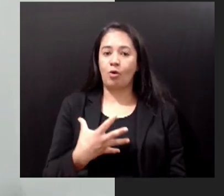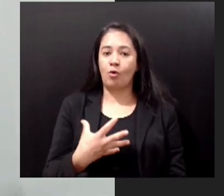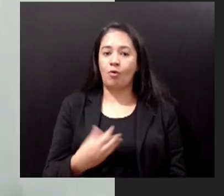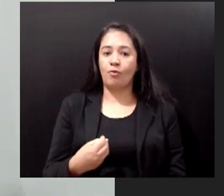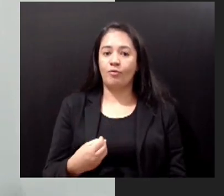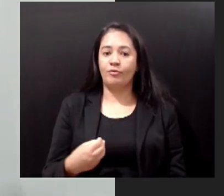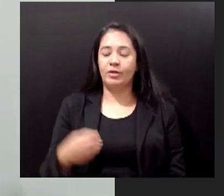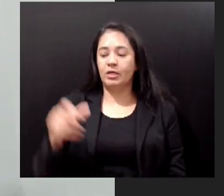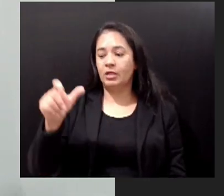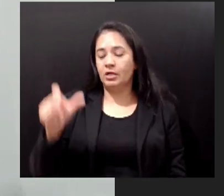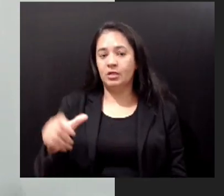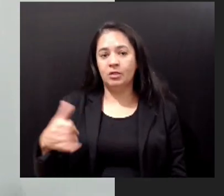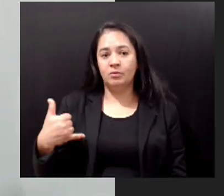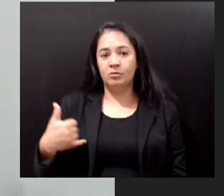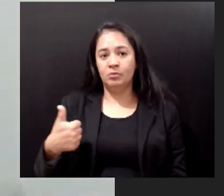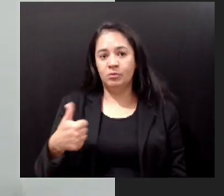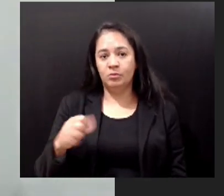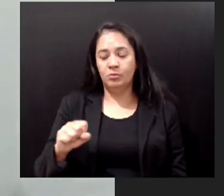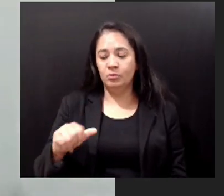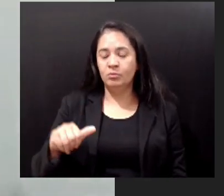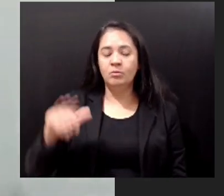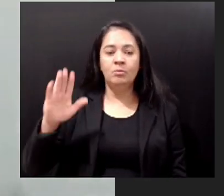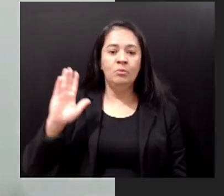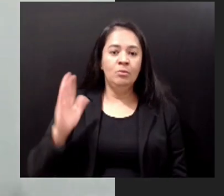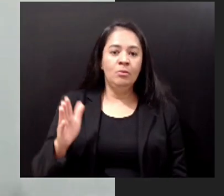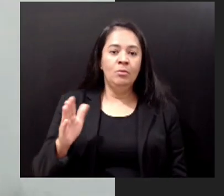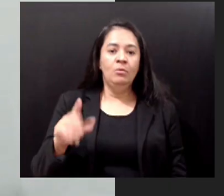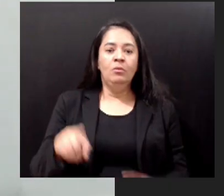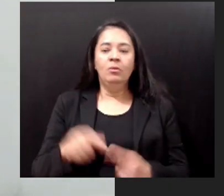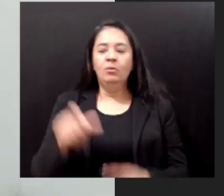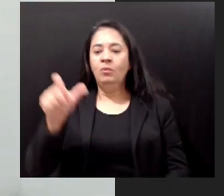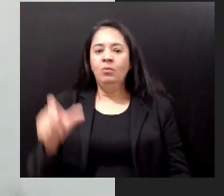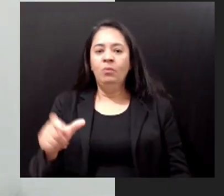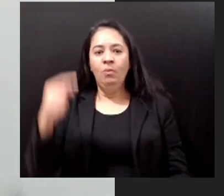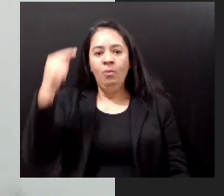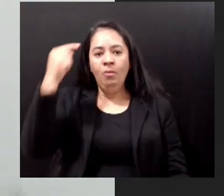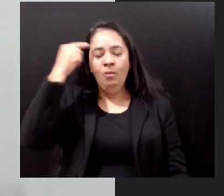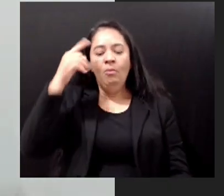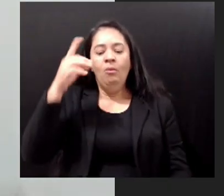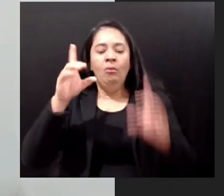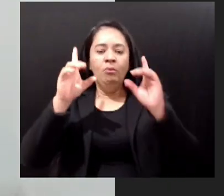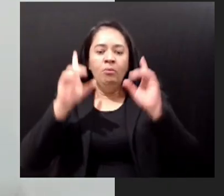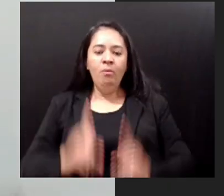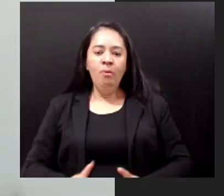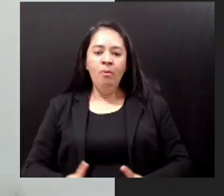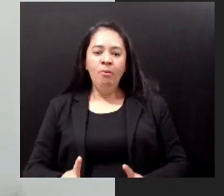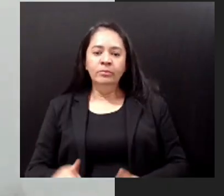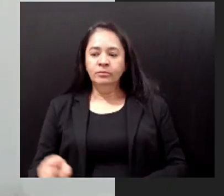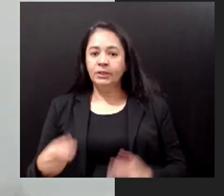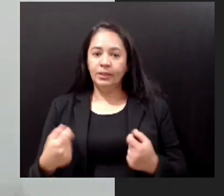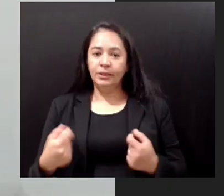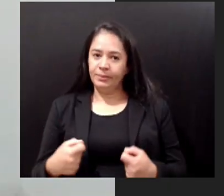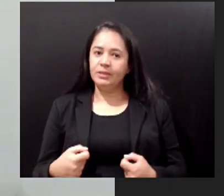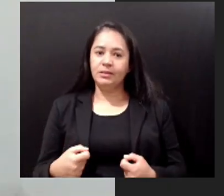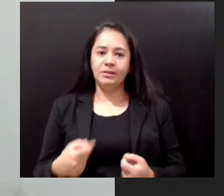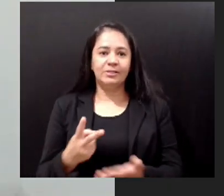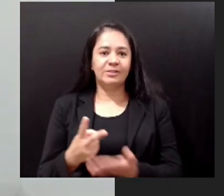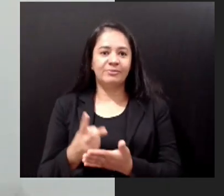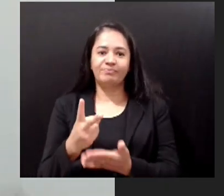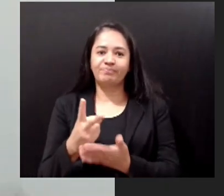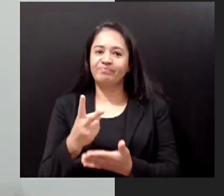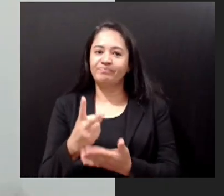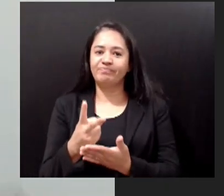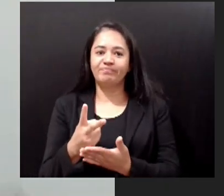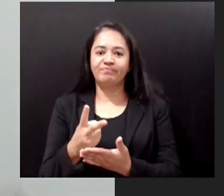maior de idade, e vamos pensar numa deficiência, ele precisará do amparo dos